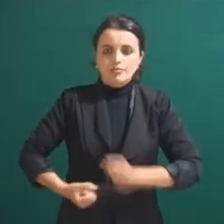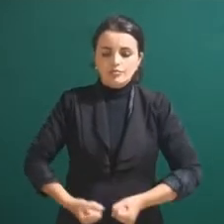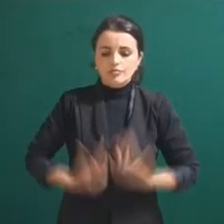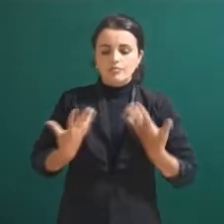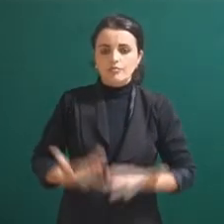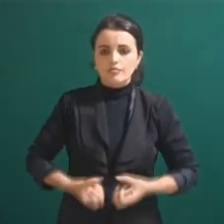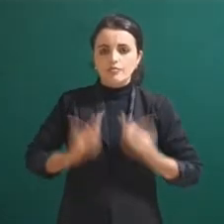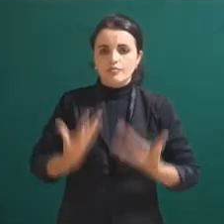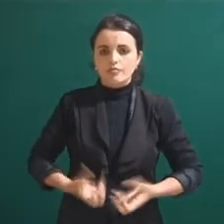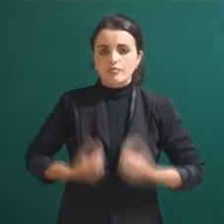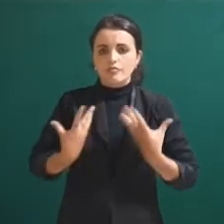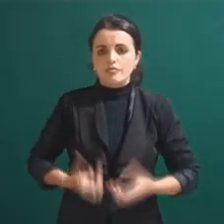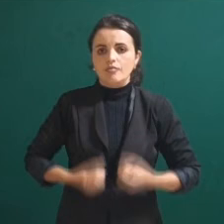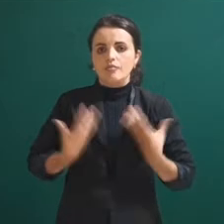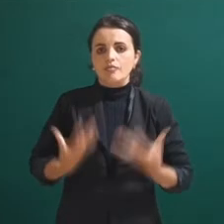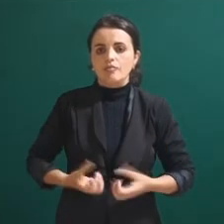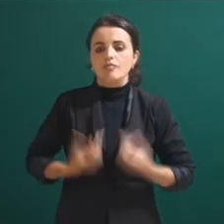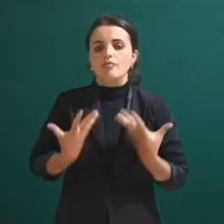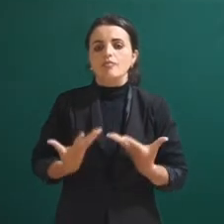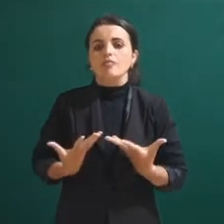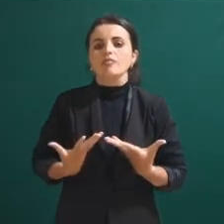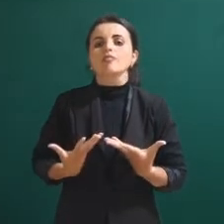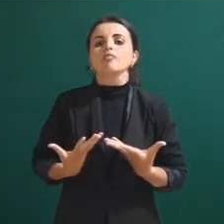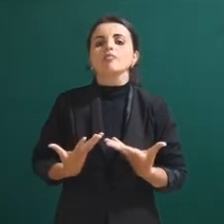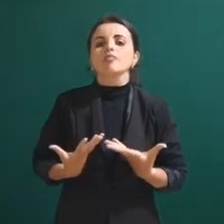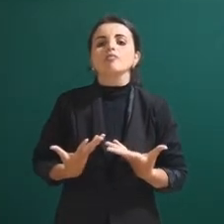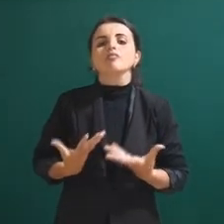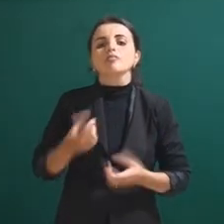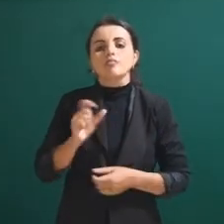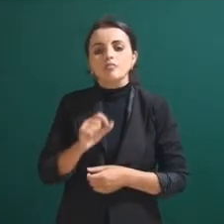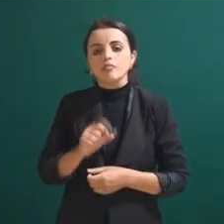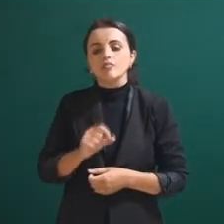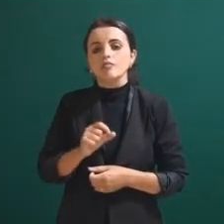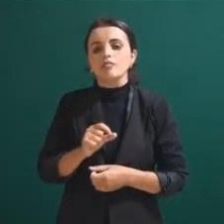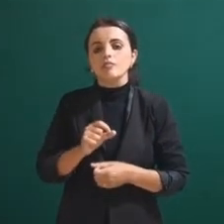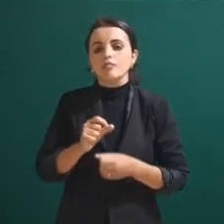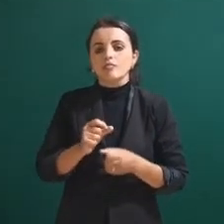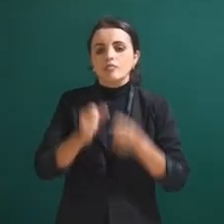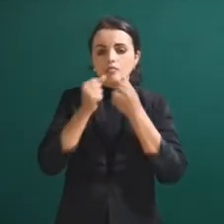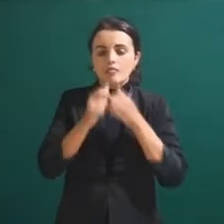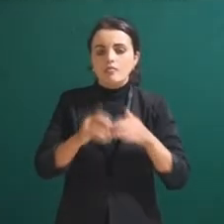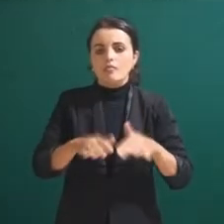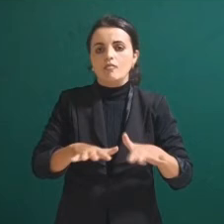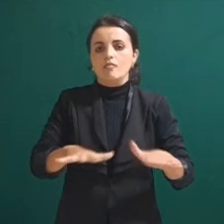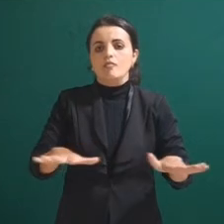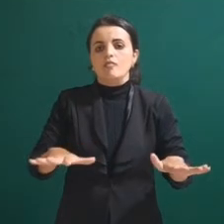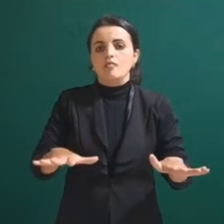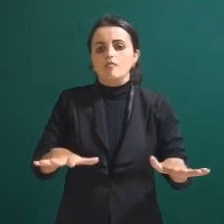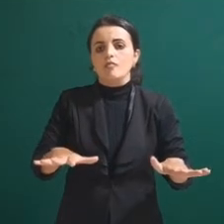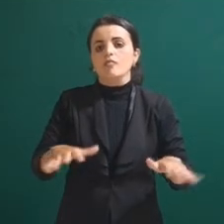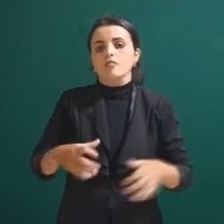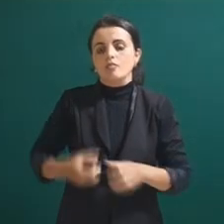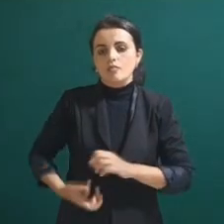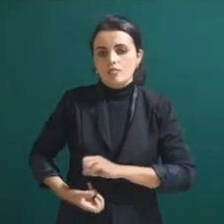eles vão... O nosso estômago... ou melhor, desculpa, nosso estômago não, nosso intestino delgado, ele vai